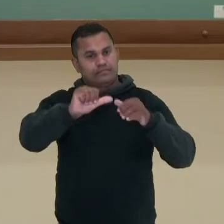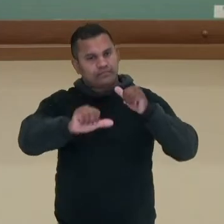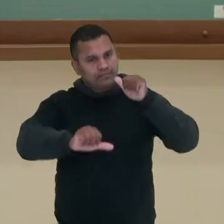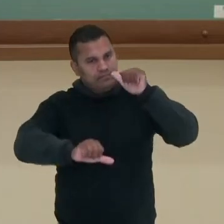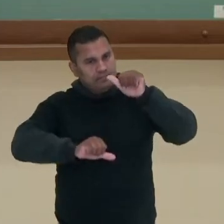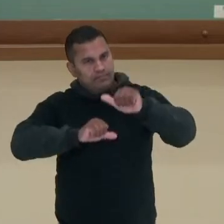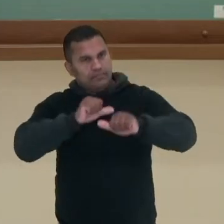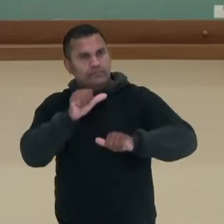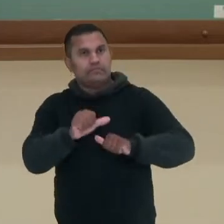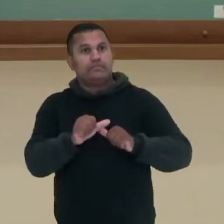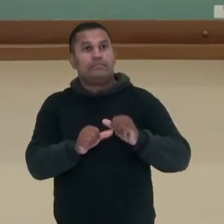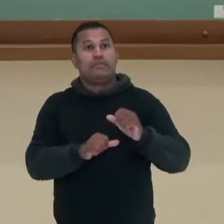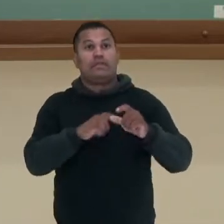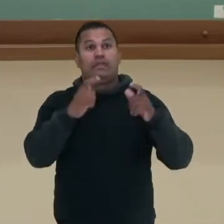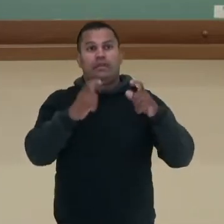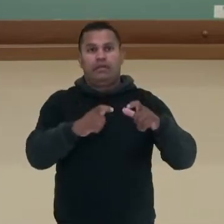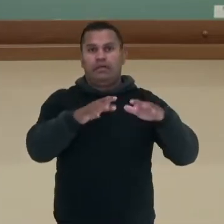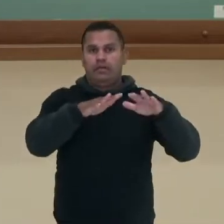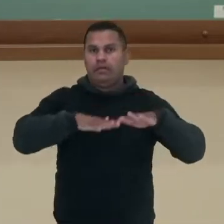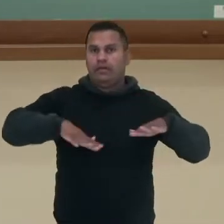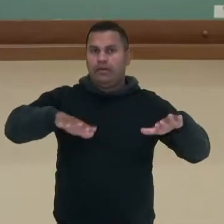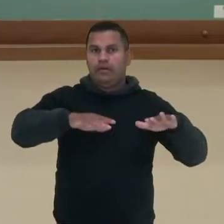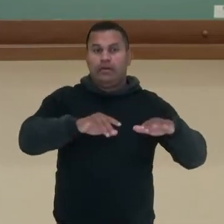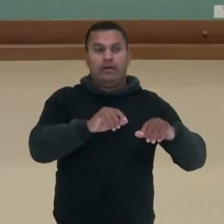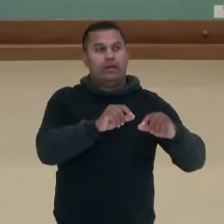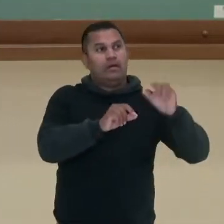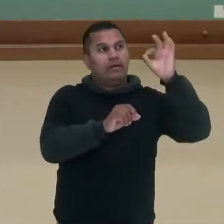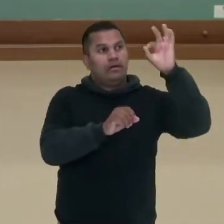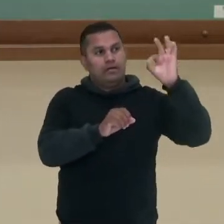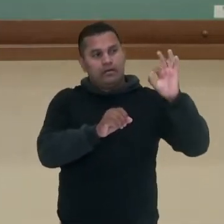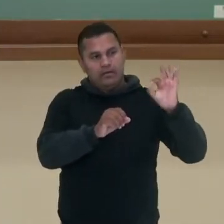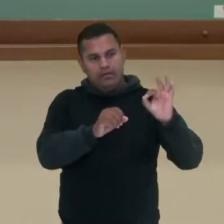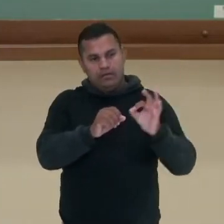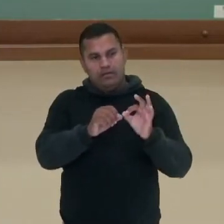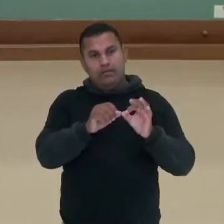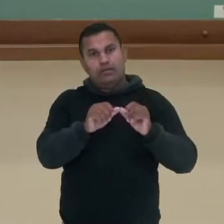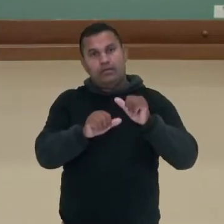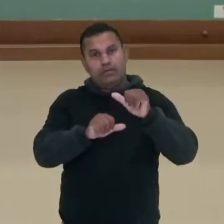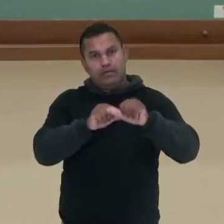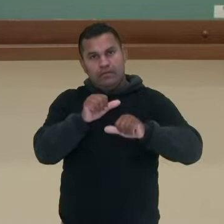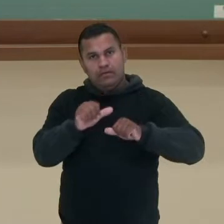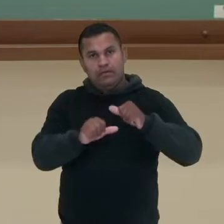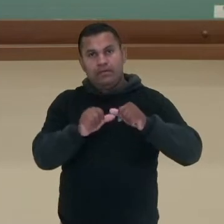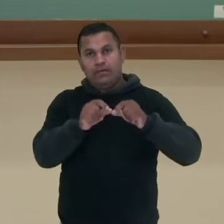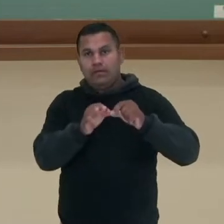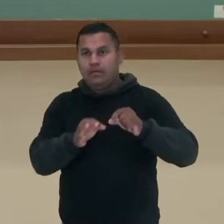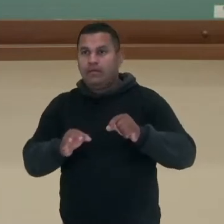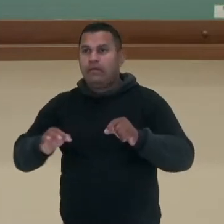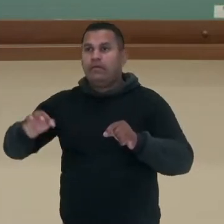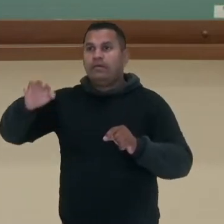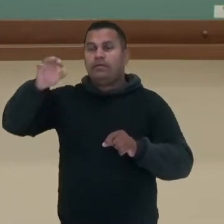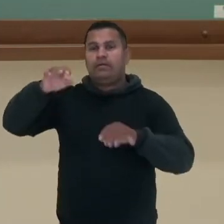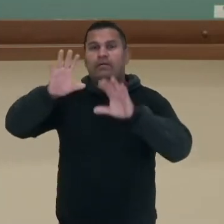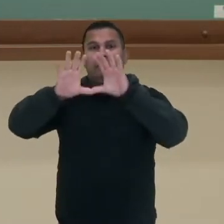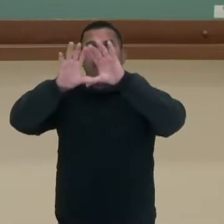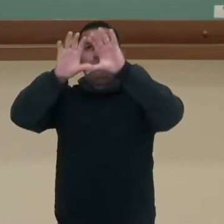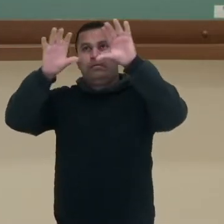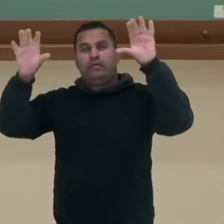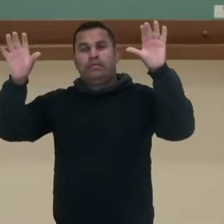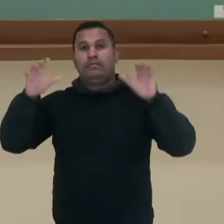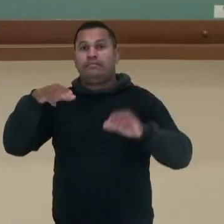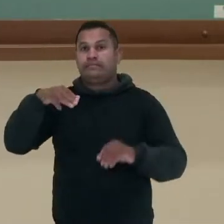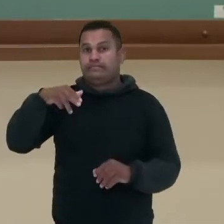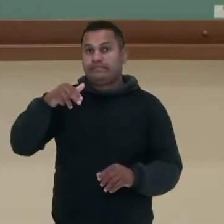de transformação, né, no indivíduo e vão voltando para a natureza. Então, por isso, ciclagem dessa